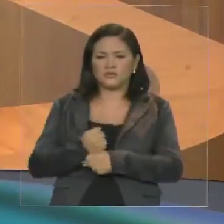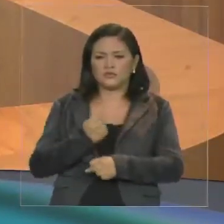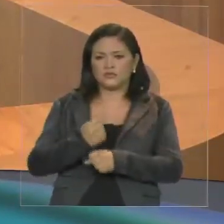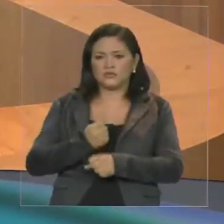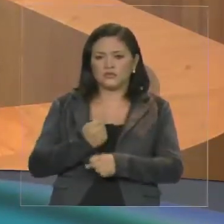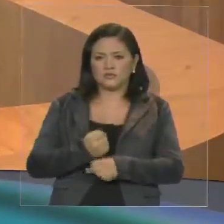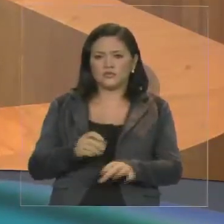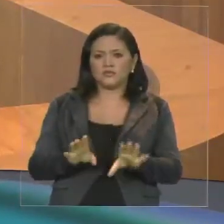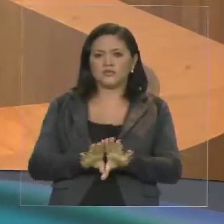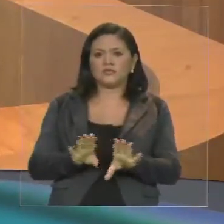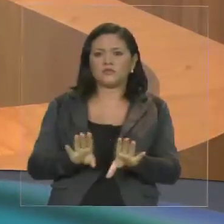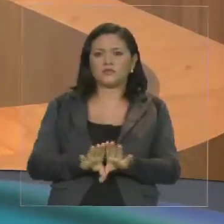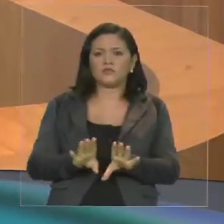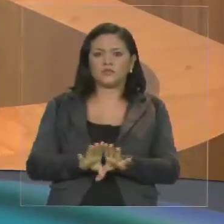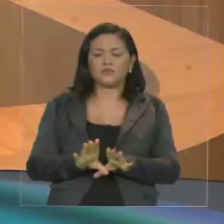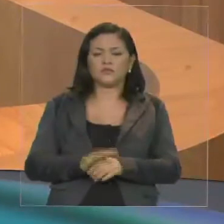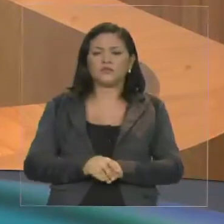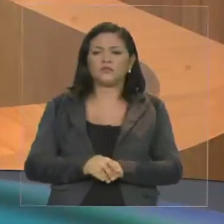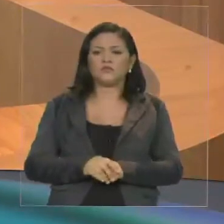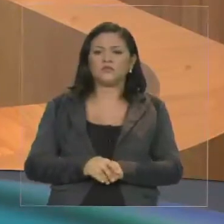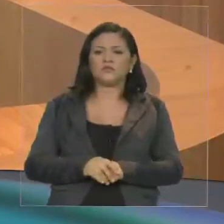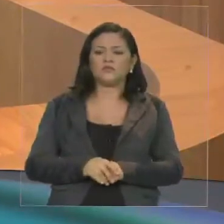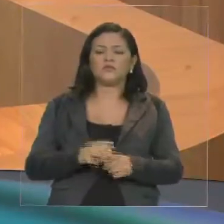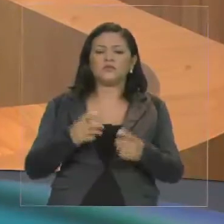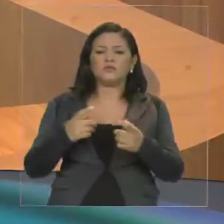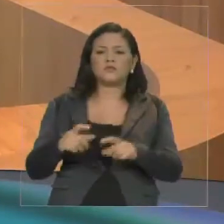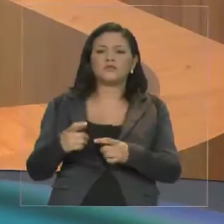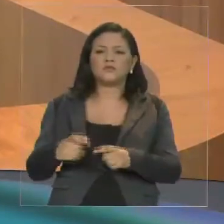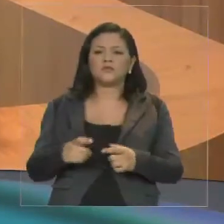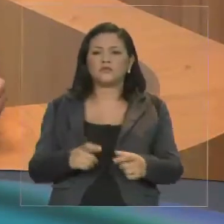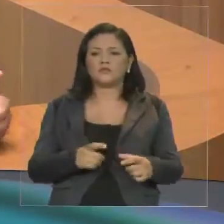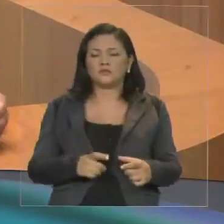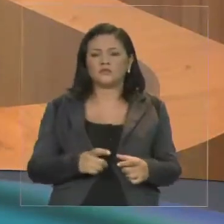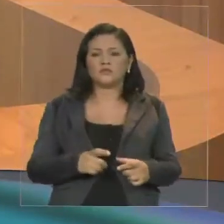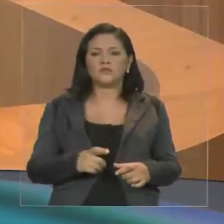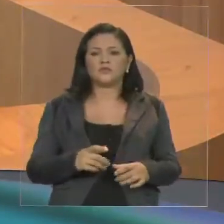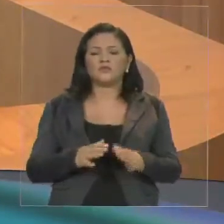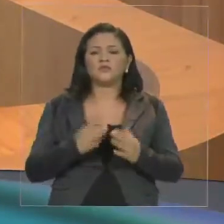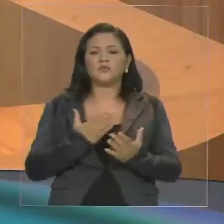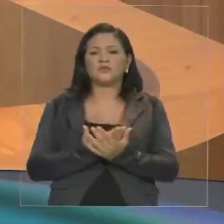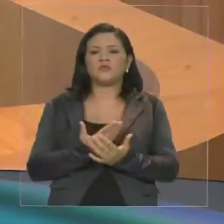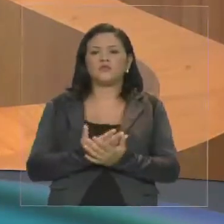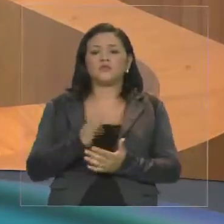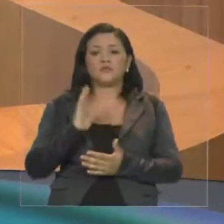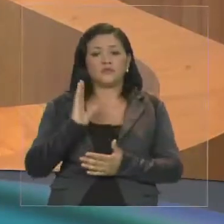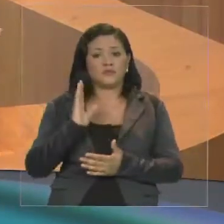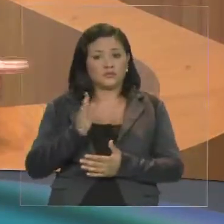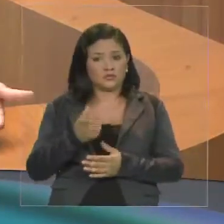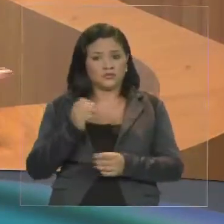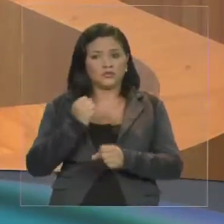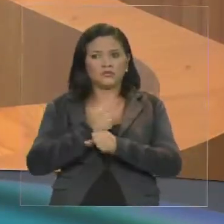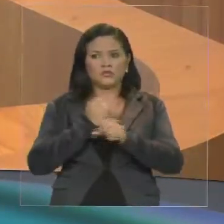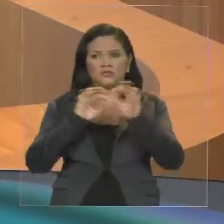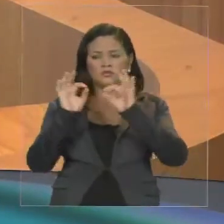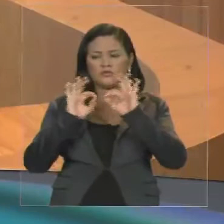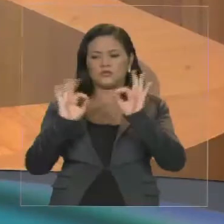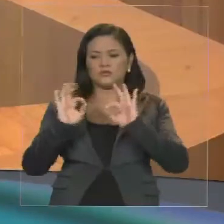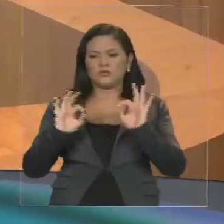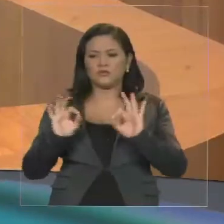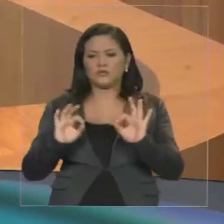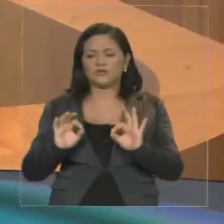bem como o endereço dessas escolas que já foram recuperadas e que o governo está